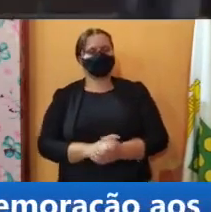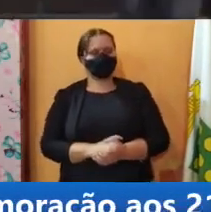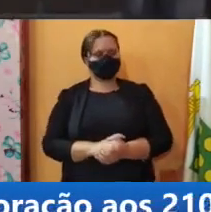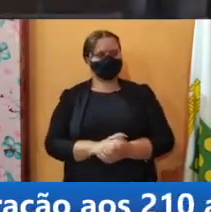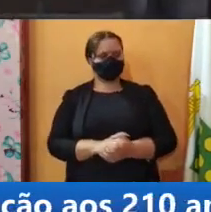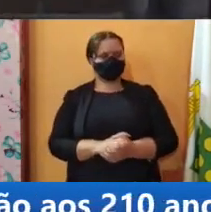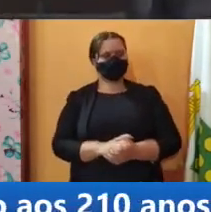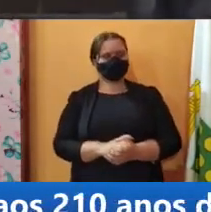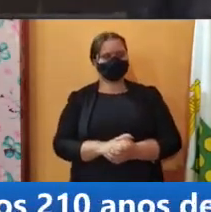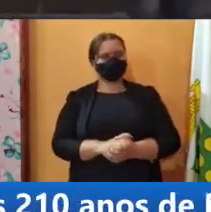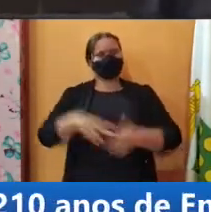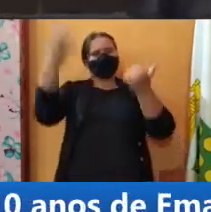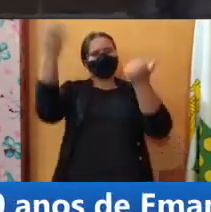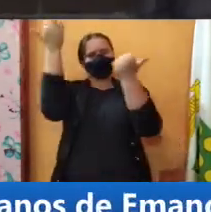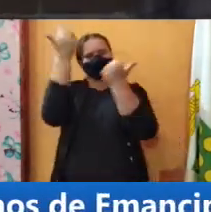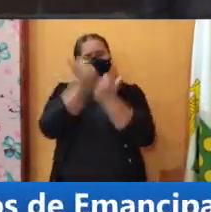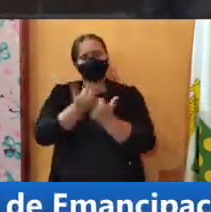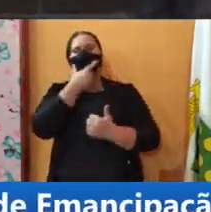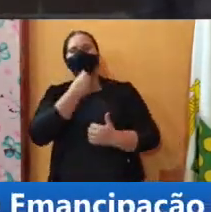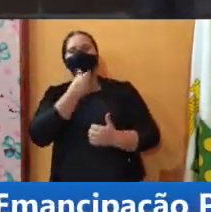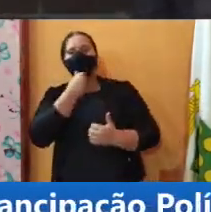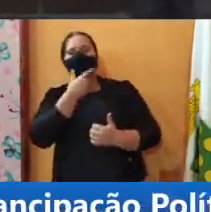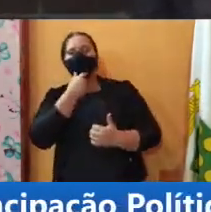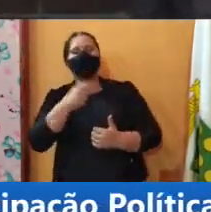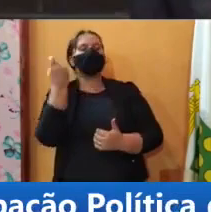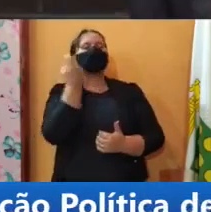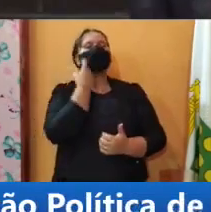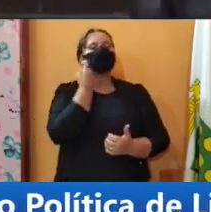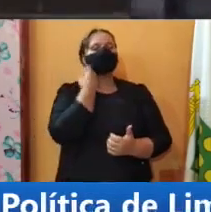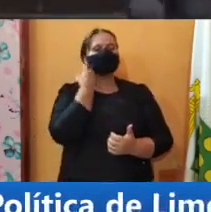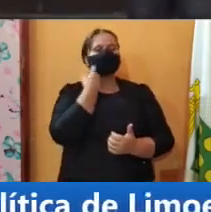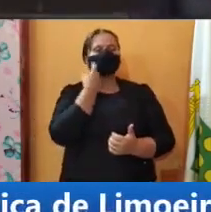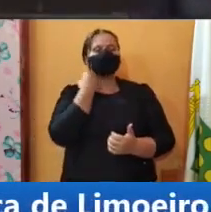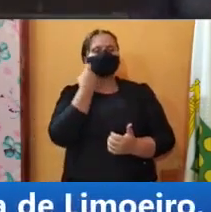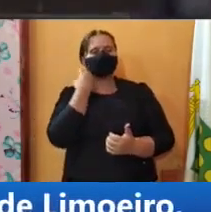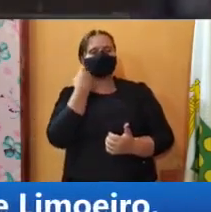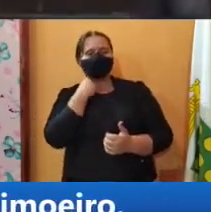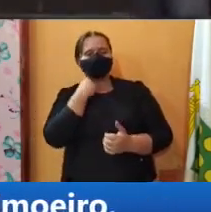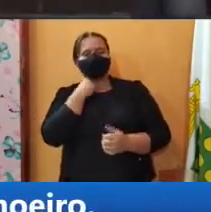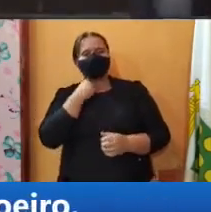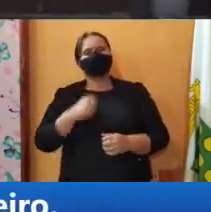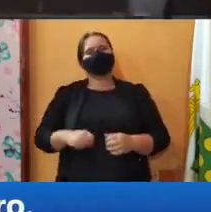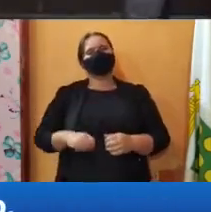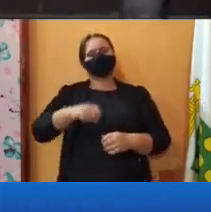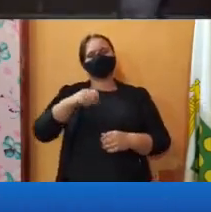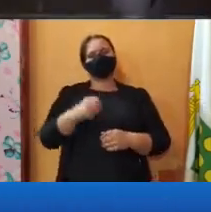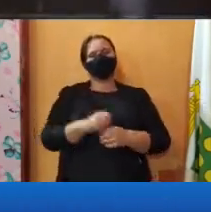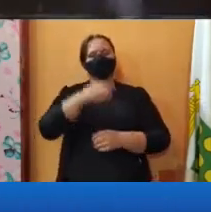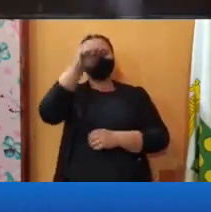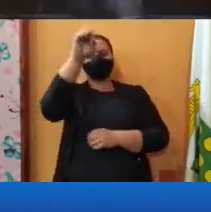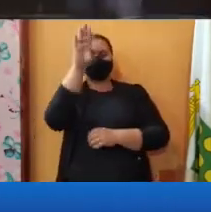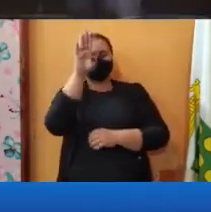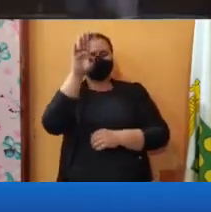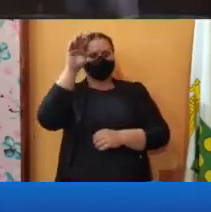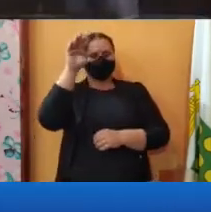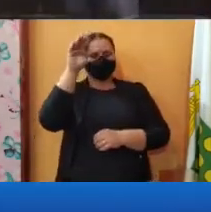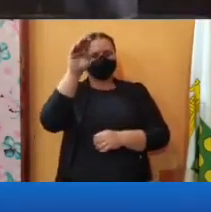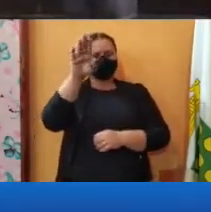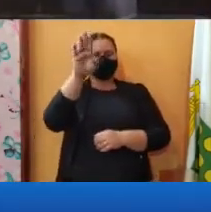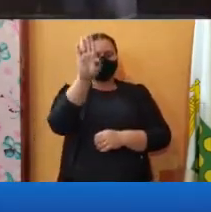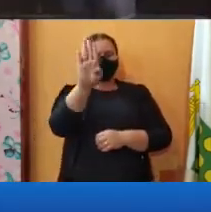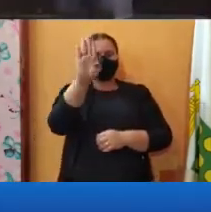O homem do bacalhau da Barraca Azul. Quem lembra daquele caldinho lá, não é não, Paulo? Caldinho de